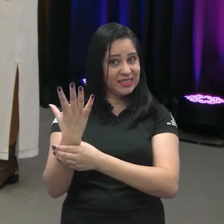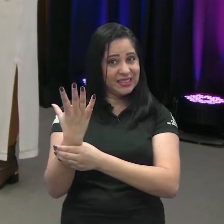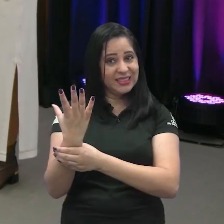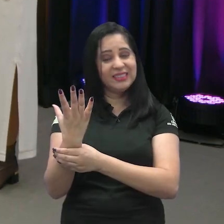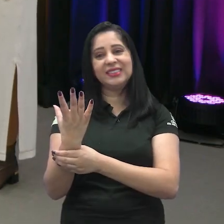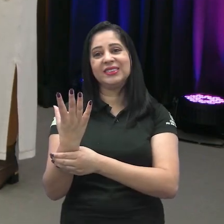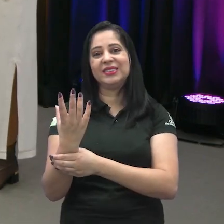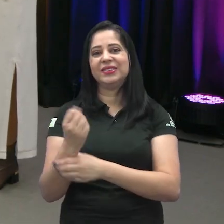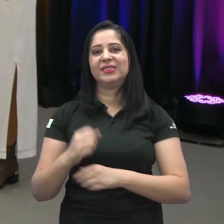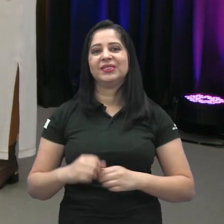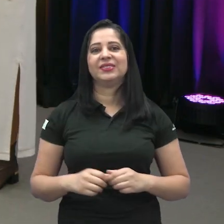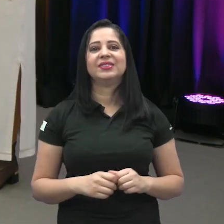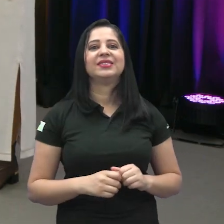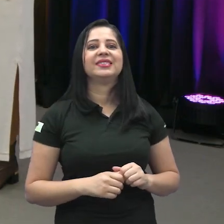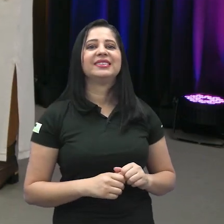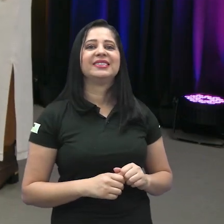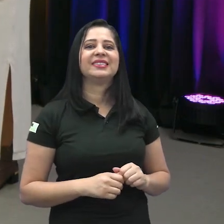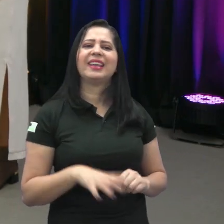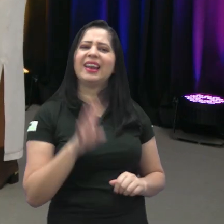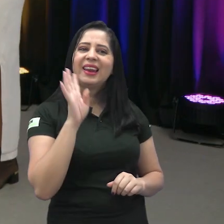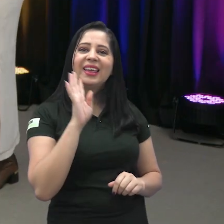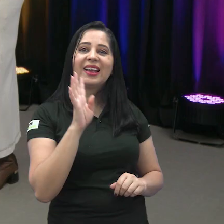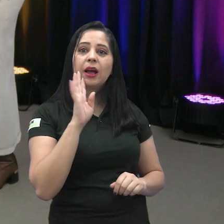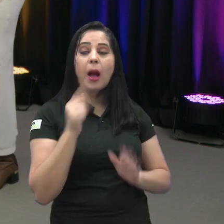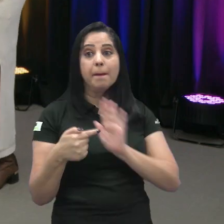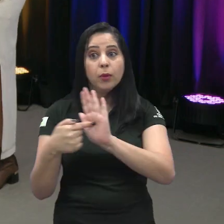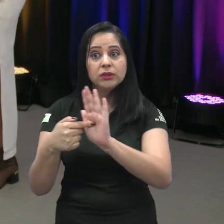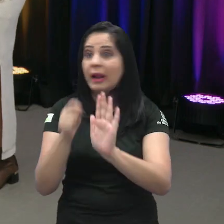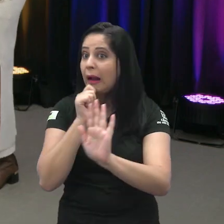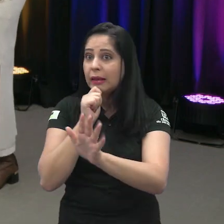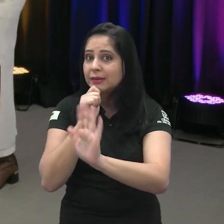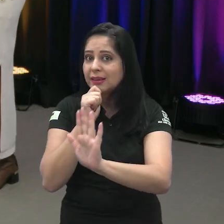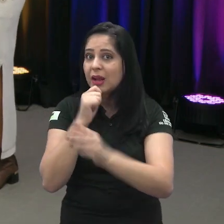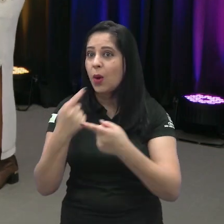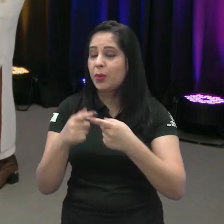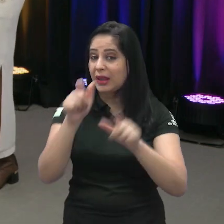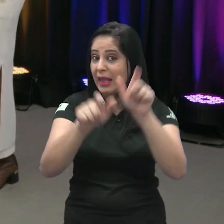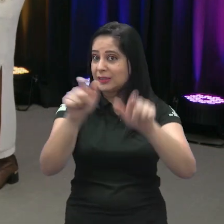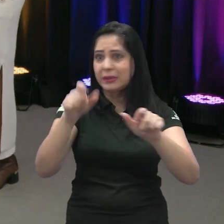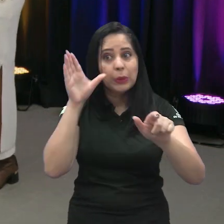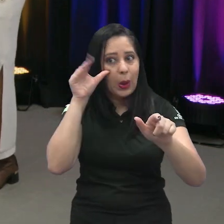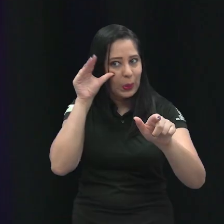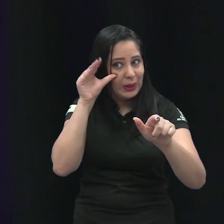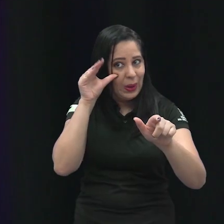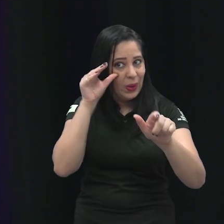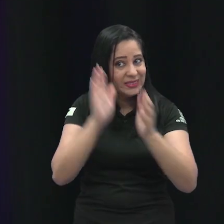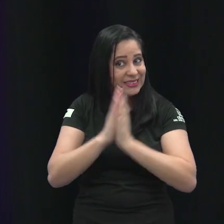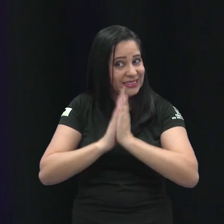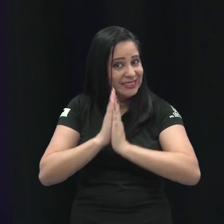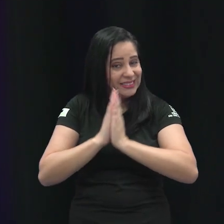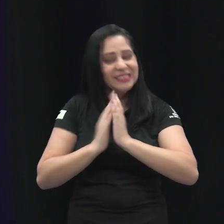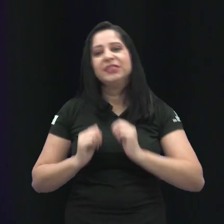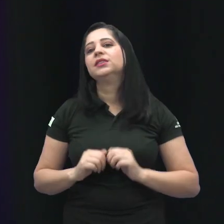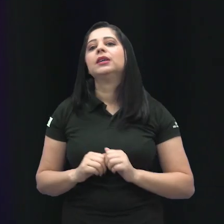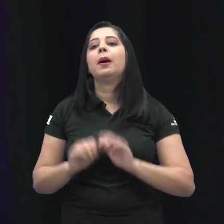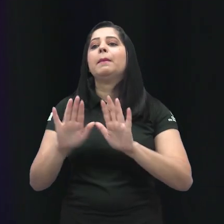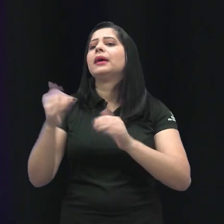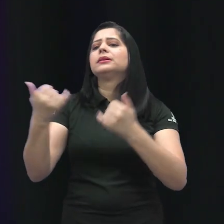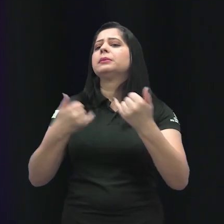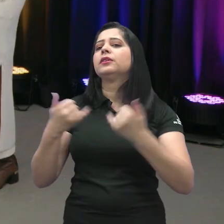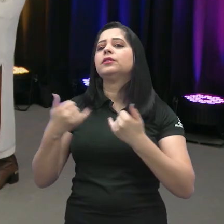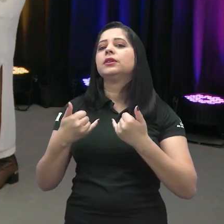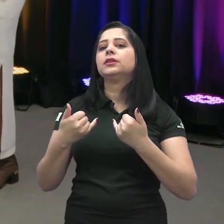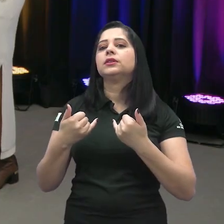está desenvolvendo aí com a gente durante todo o programa. Ó, que legal. Não vamos mostrar ainda para deixar o povo na expectativa,